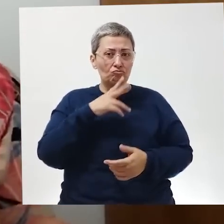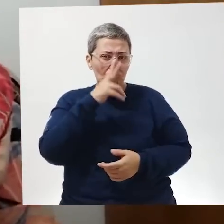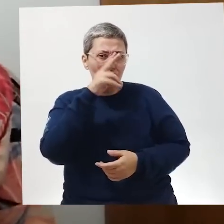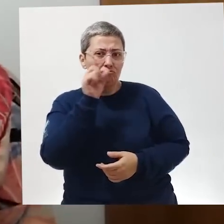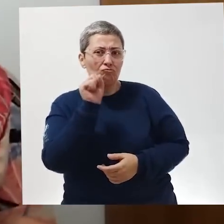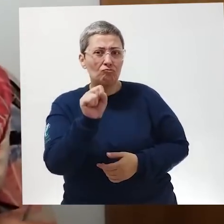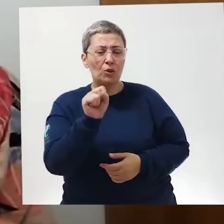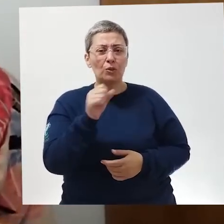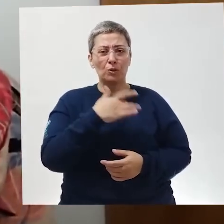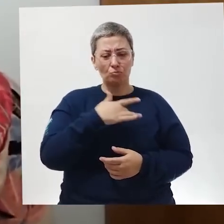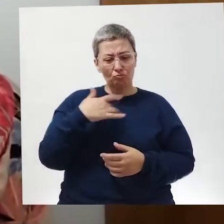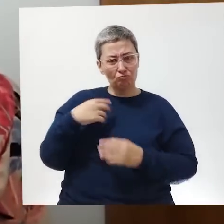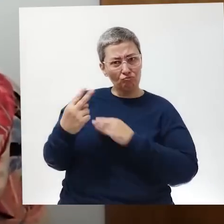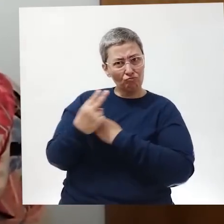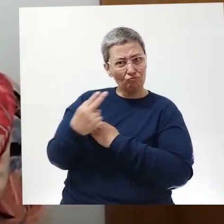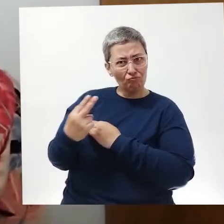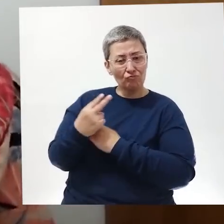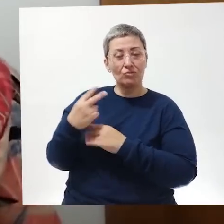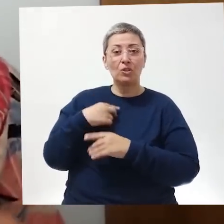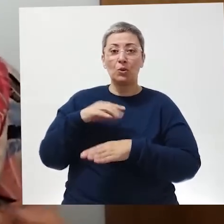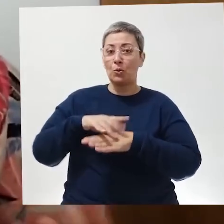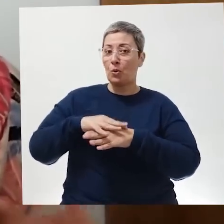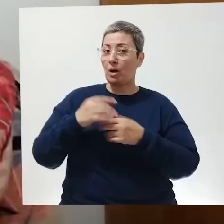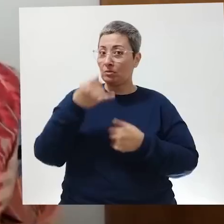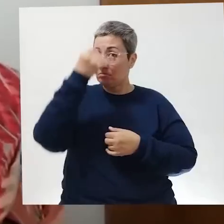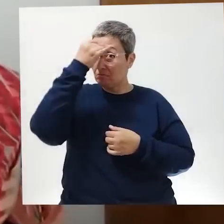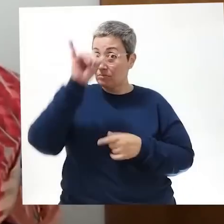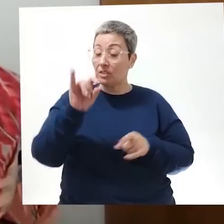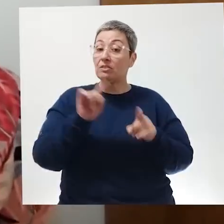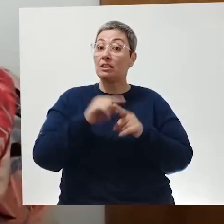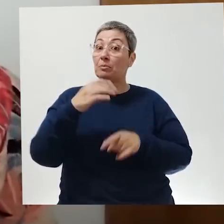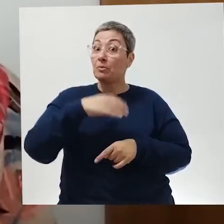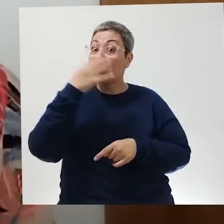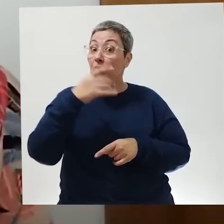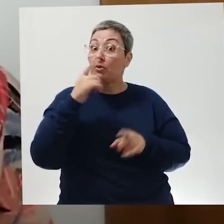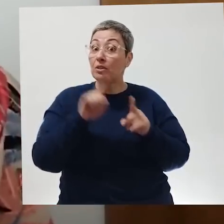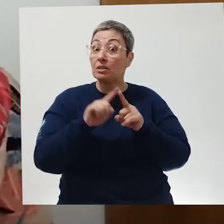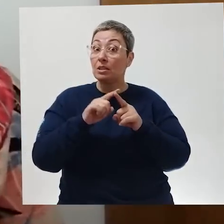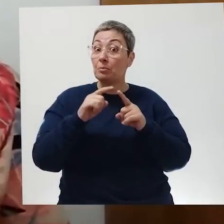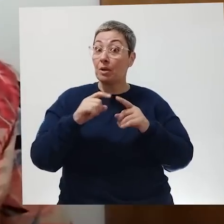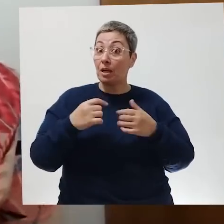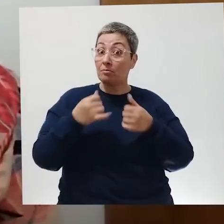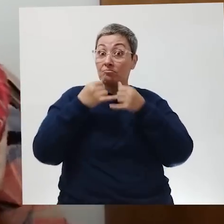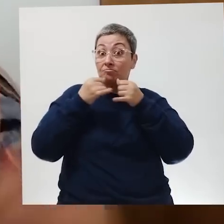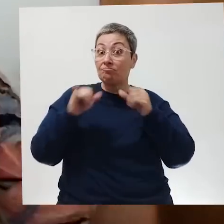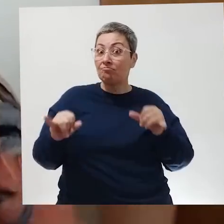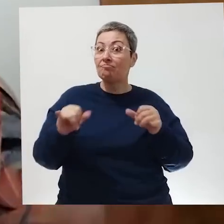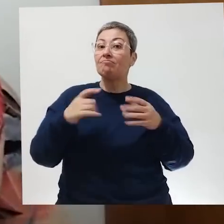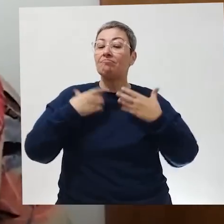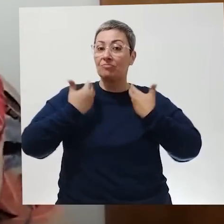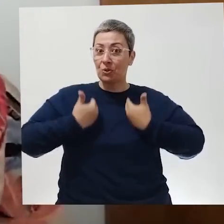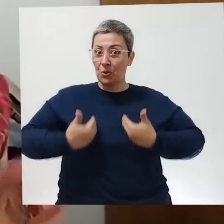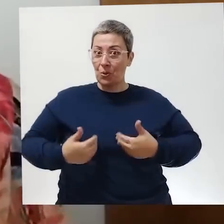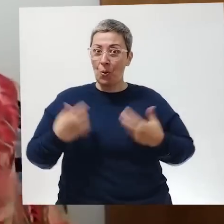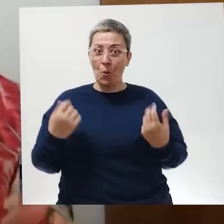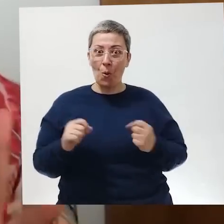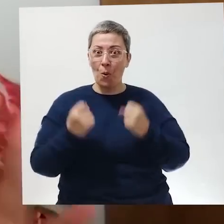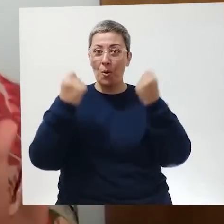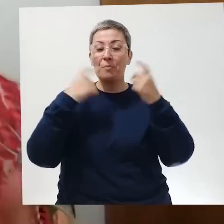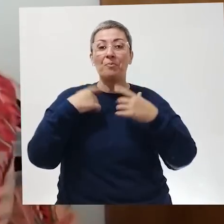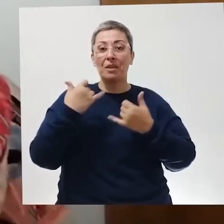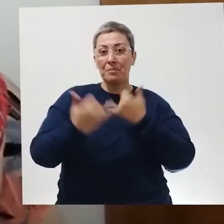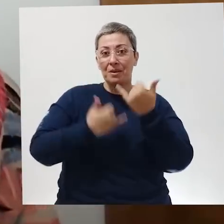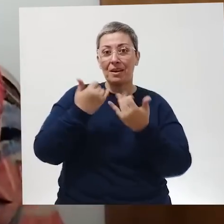que é aquele que defende o nosso corpo de doenças, e as frutas são fonte de energia para você brincar, estudar e fazer o que